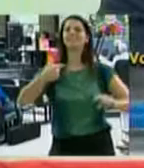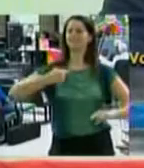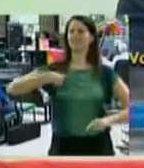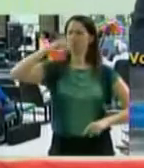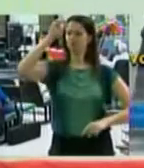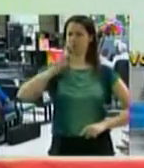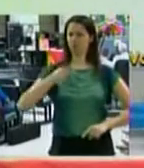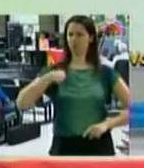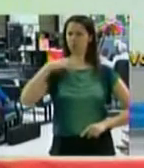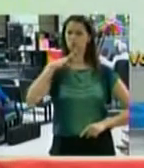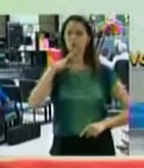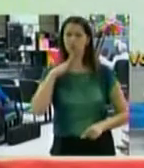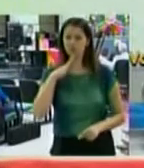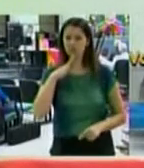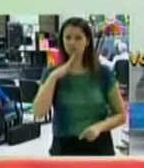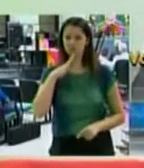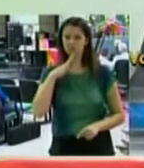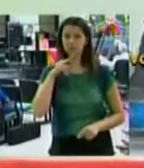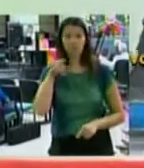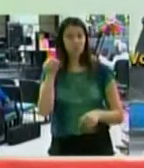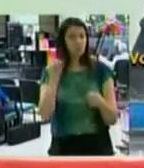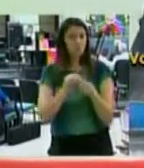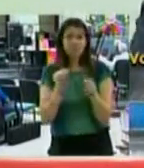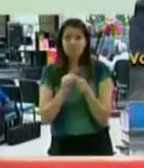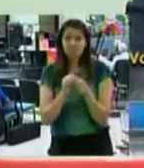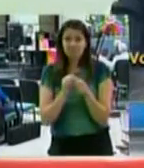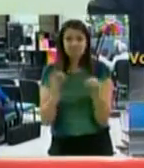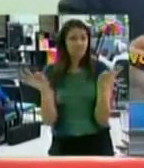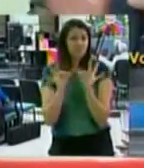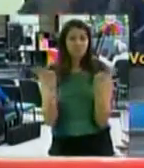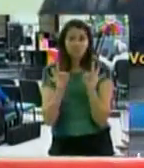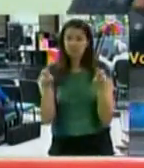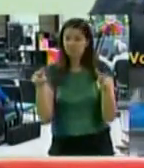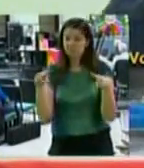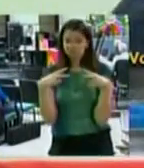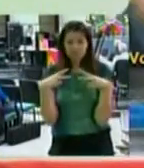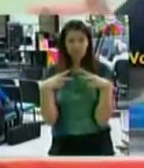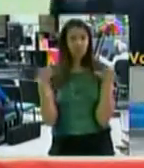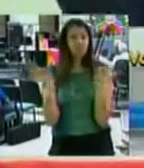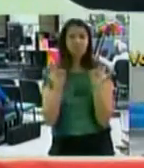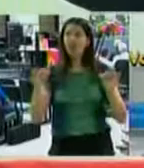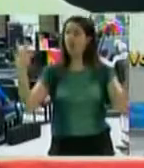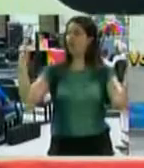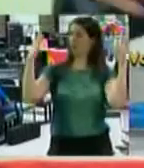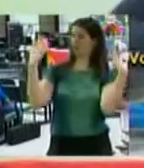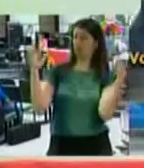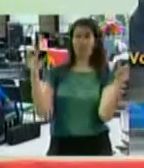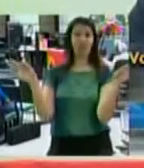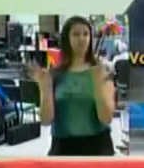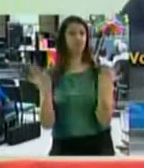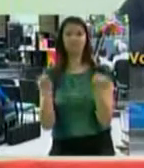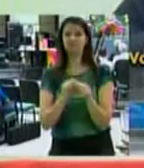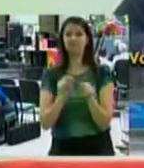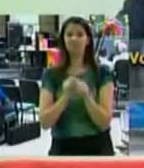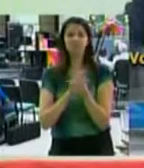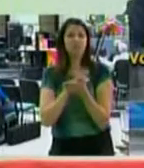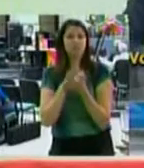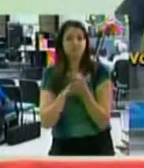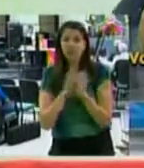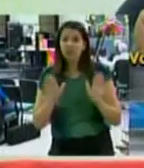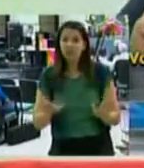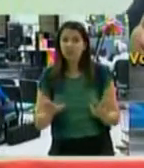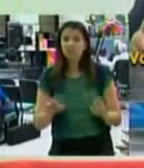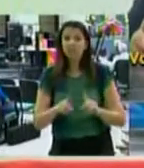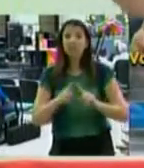Aquilo que para você que faz, parece que ninguém está notando, ninguém está aplaudindo, ninguém está dizendo parabéns, aquele que reina está